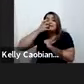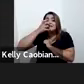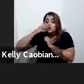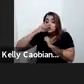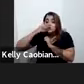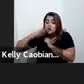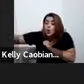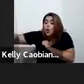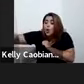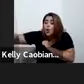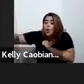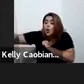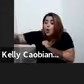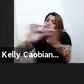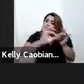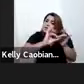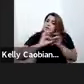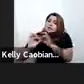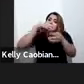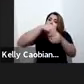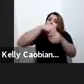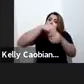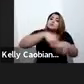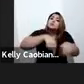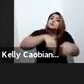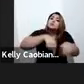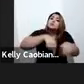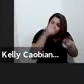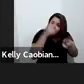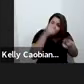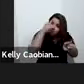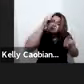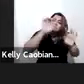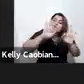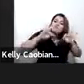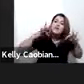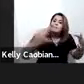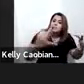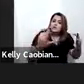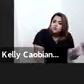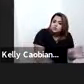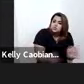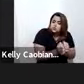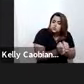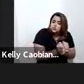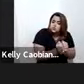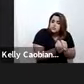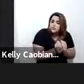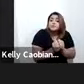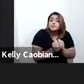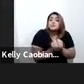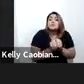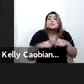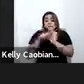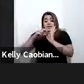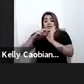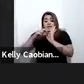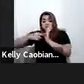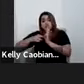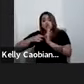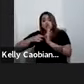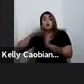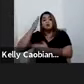familiar em defesa da razão. Além disso, o sindicato soube mobilizar um leque amplo